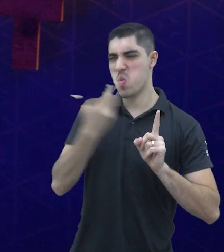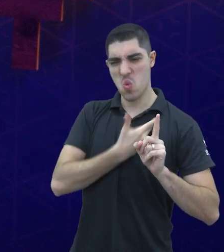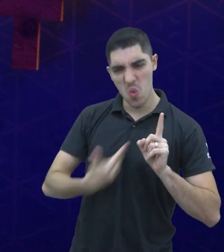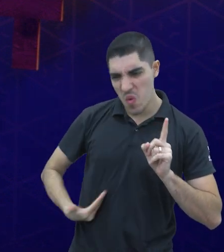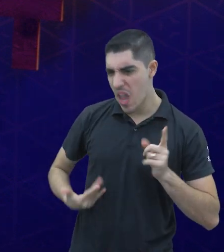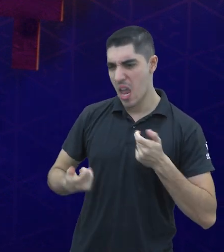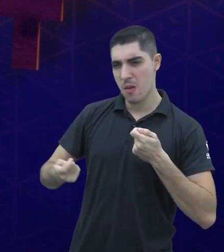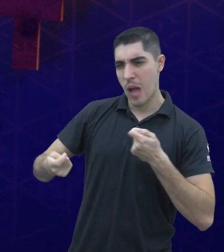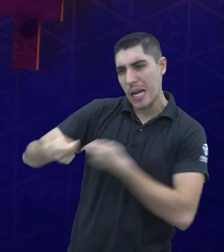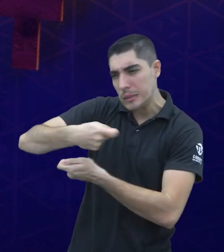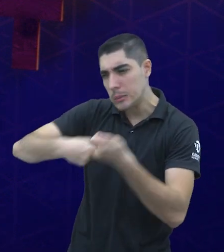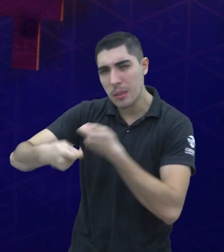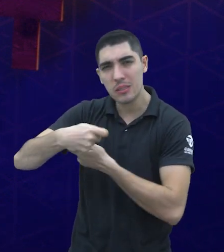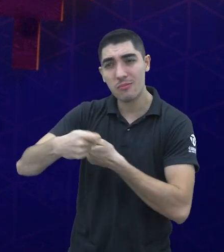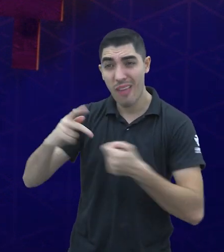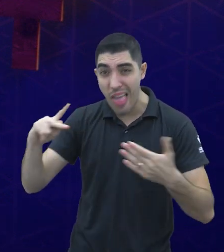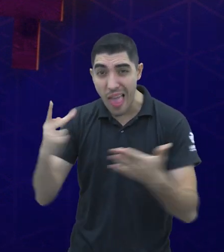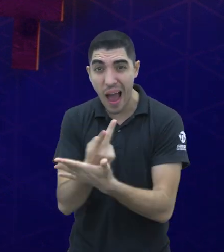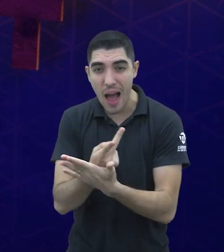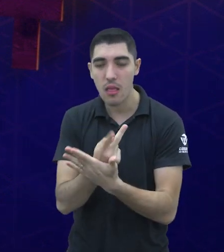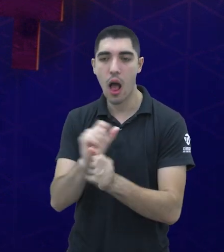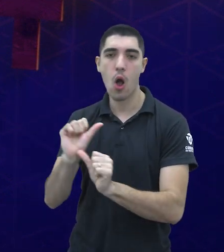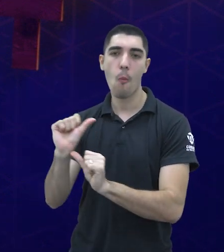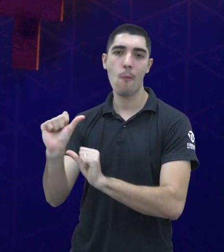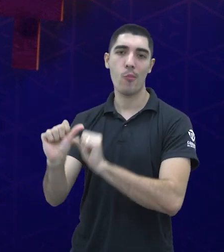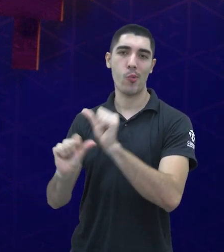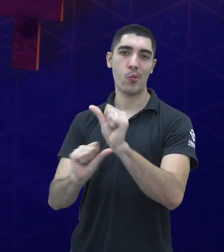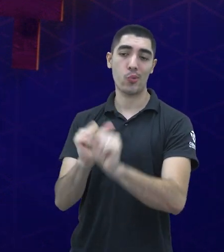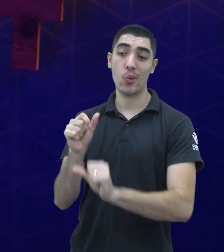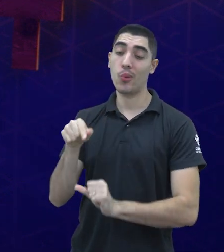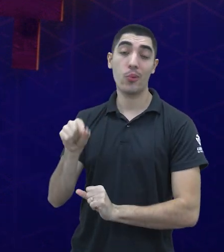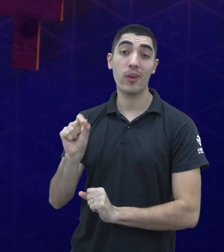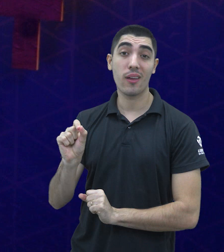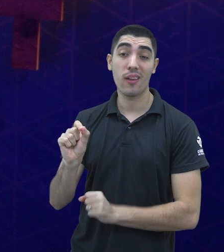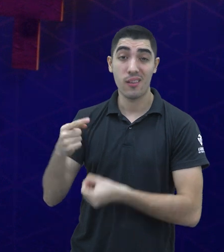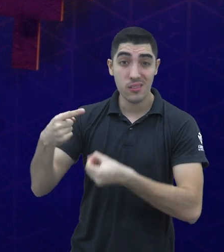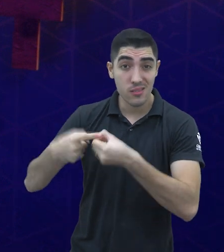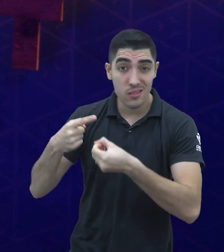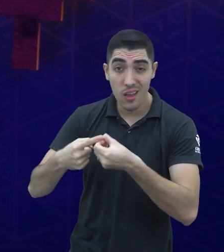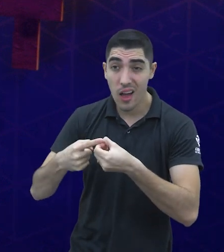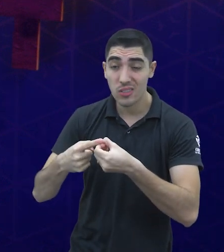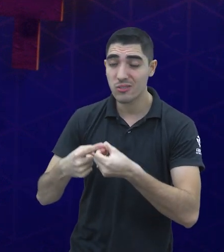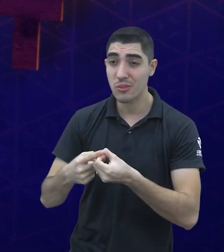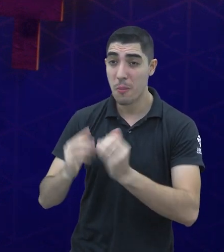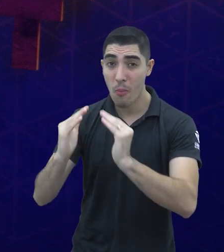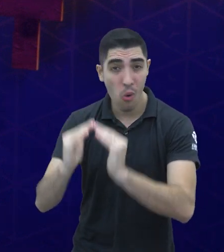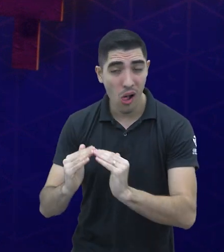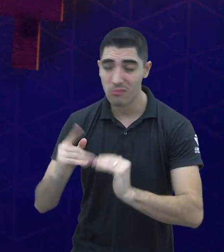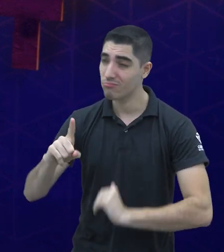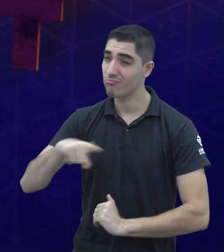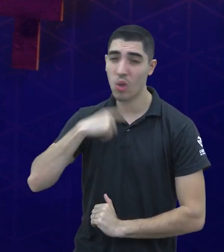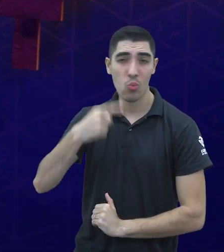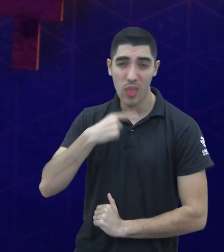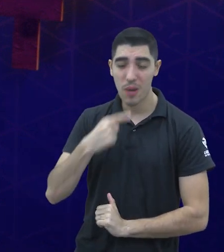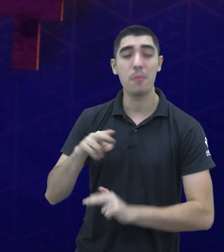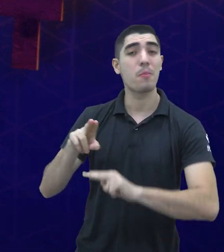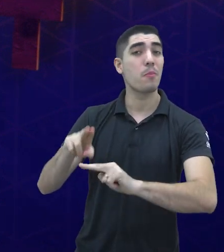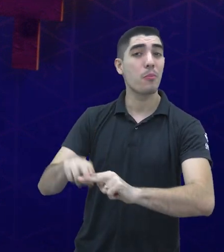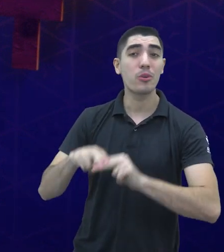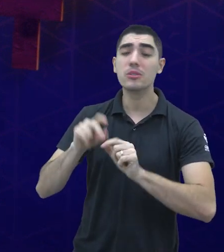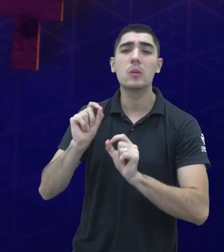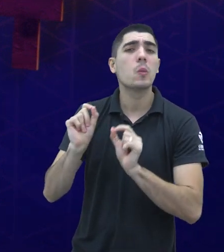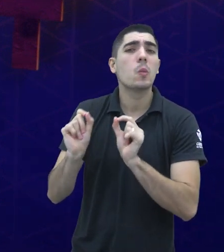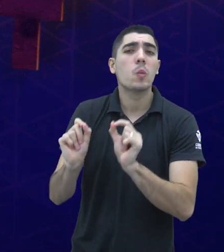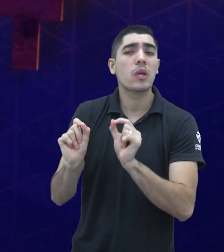diversas frentes fez ela se tornar uma cidade completamente insalubre de se morar. E assim, o